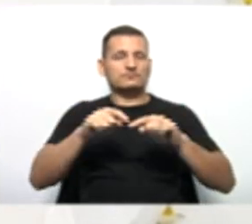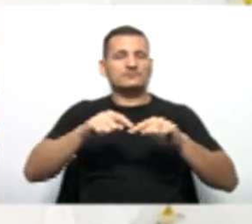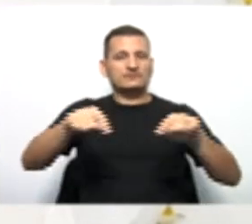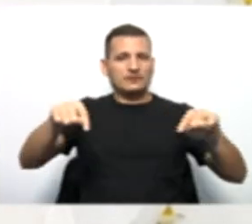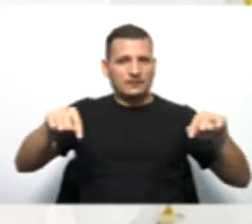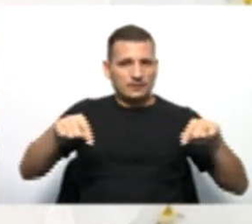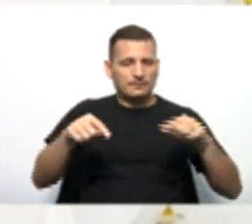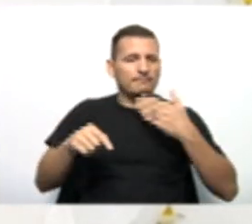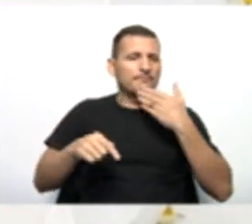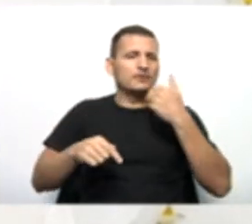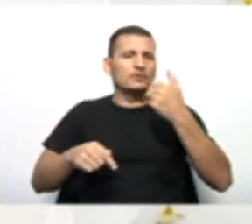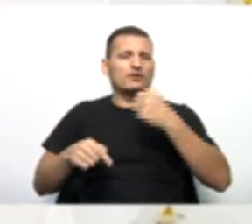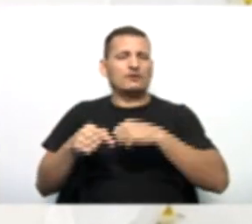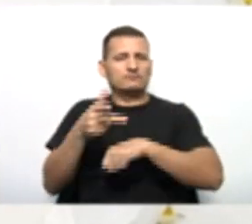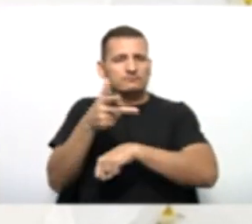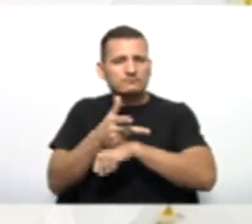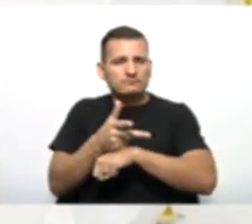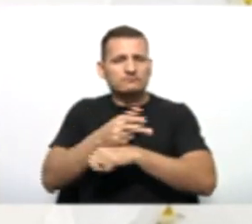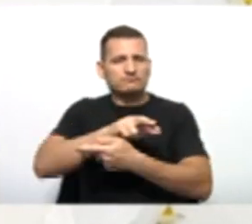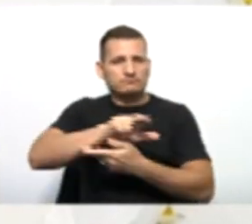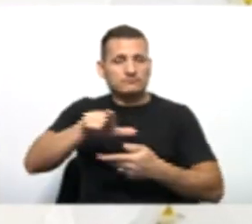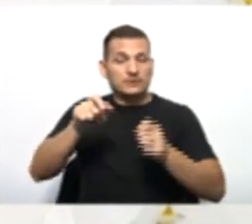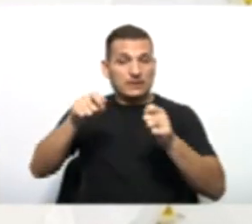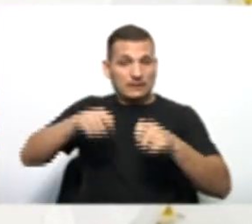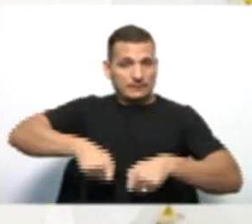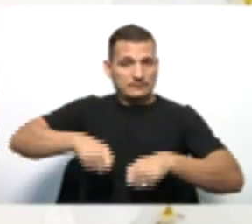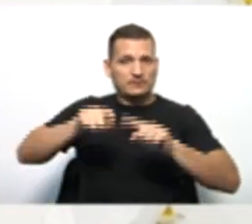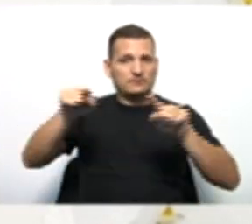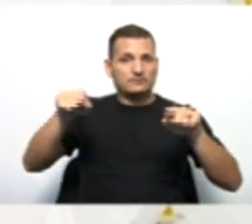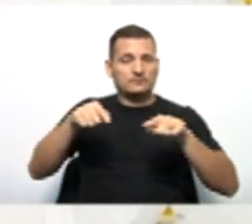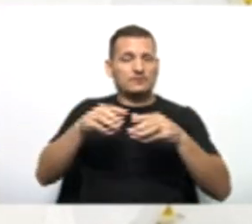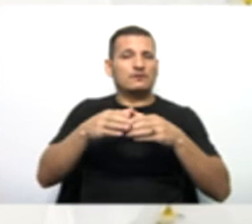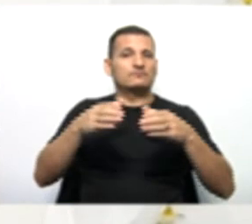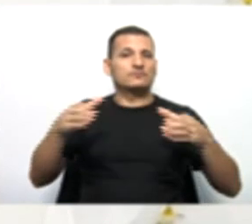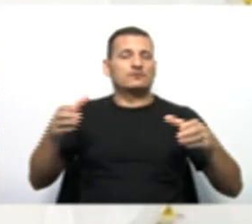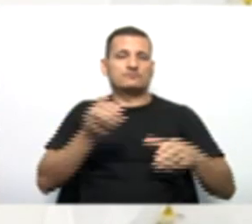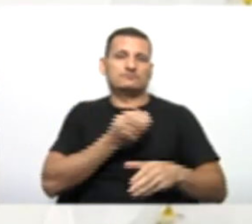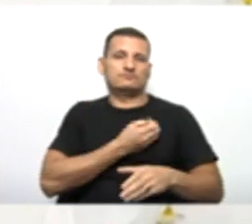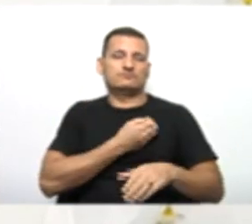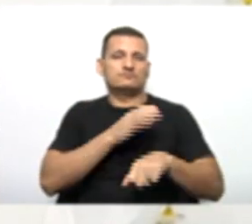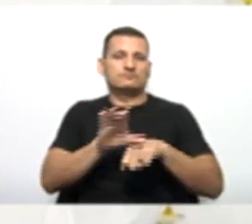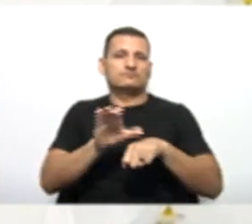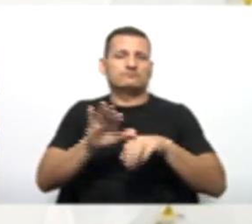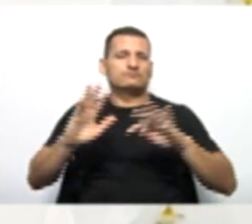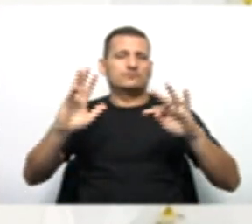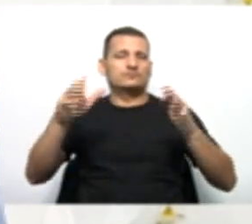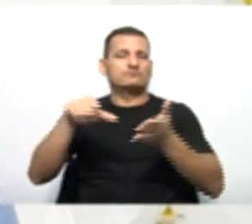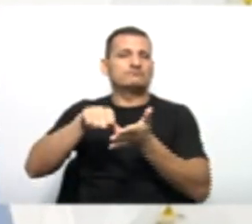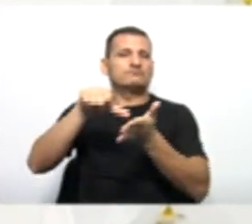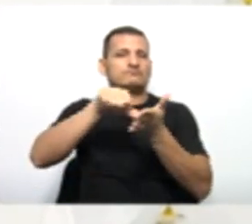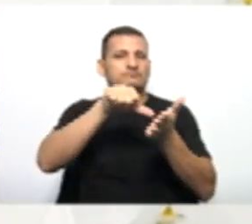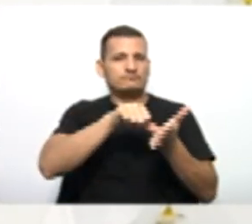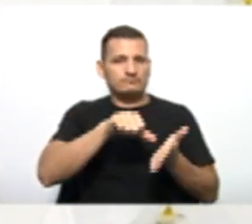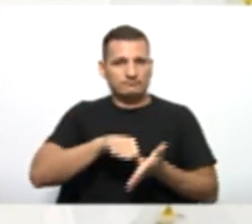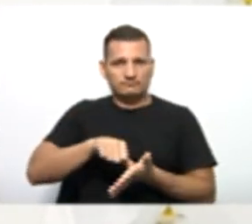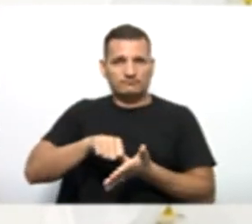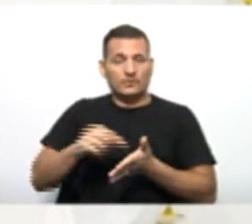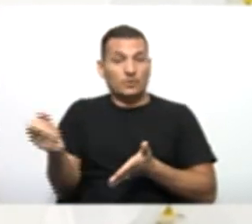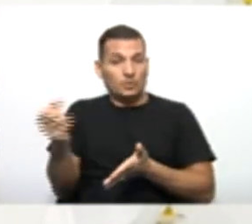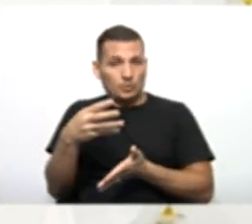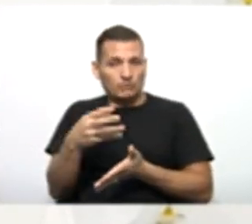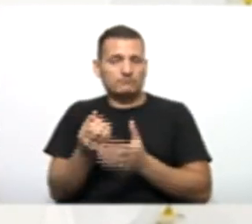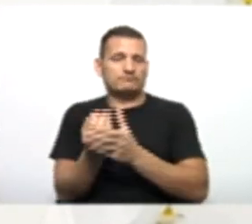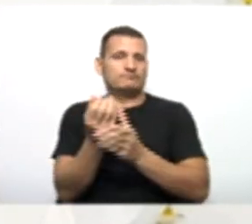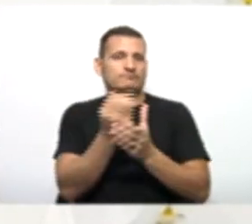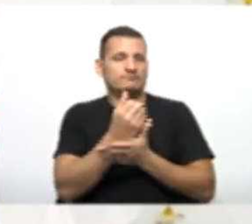melhorar equipamentos, capacitar pessoal e ampliar o número de cursos para todos os polos existentes e novos polos que